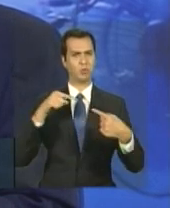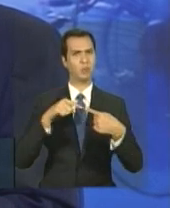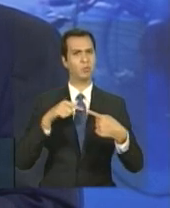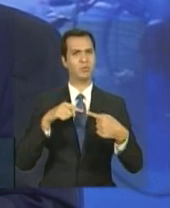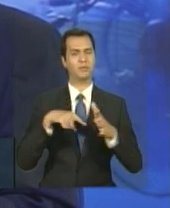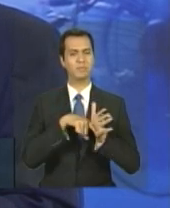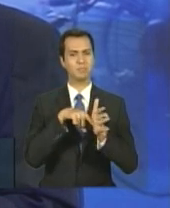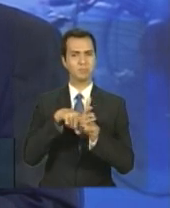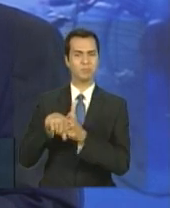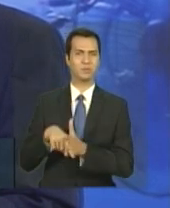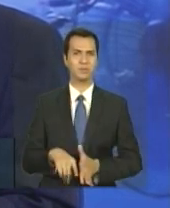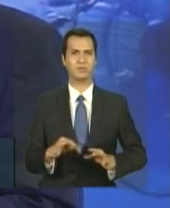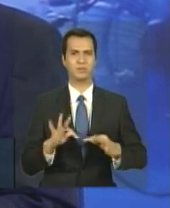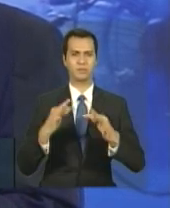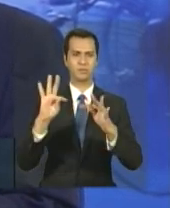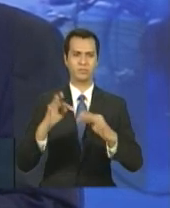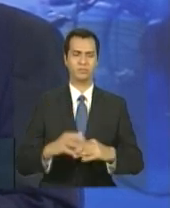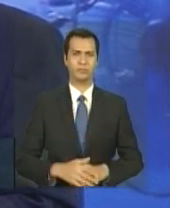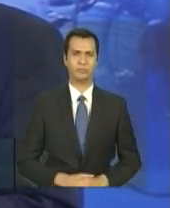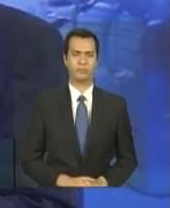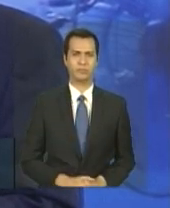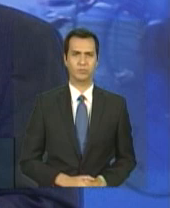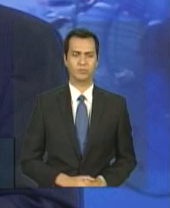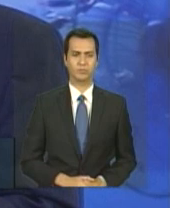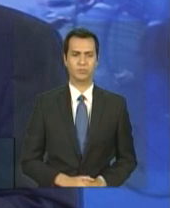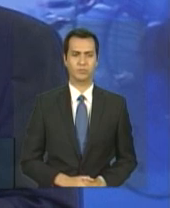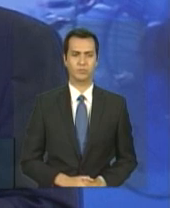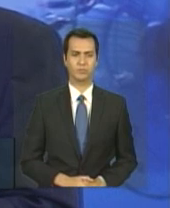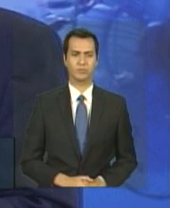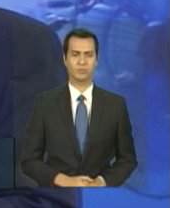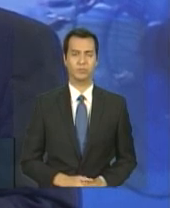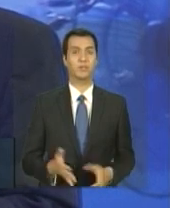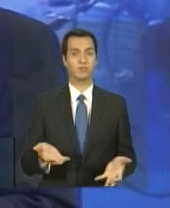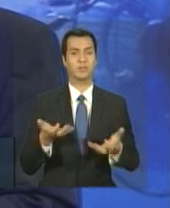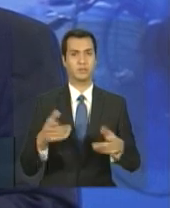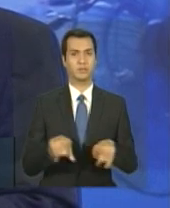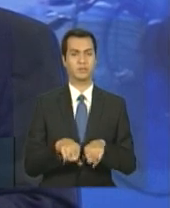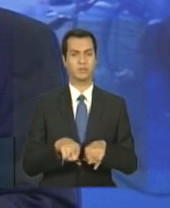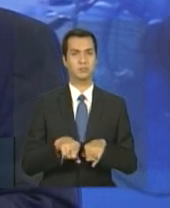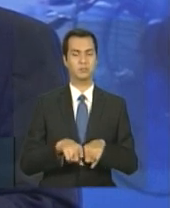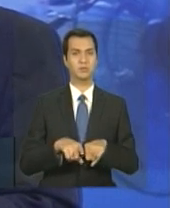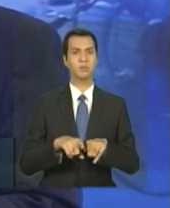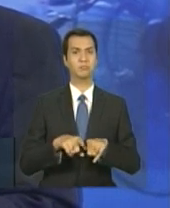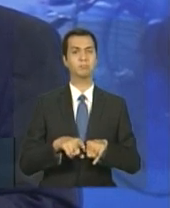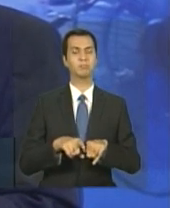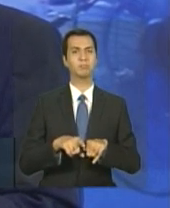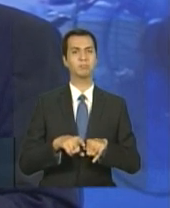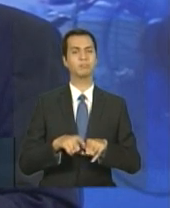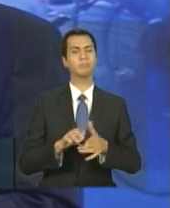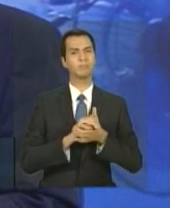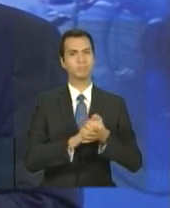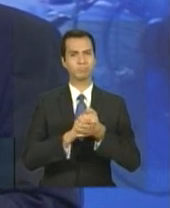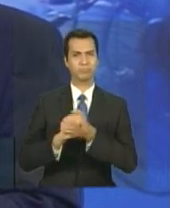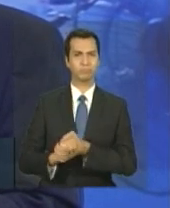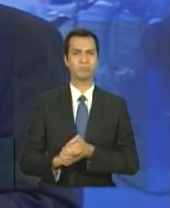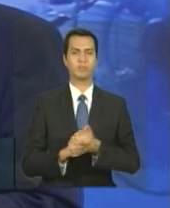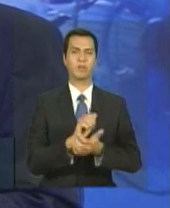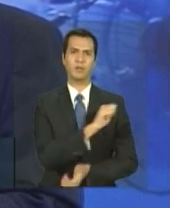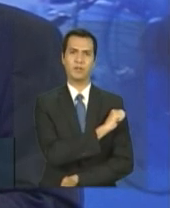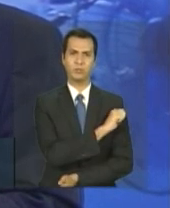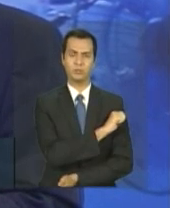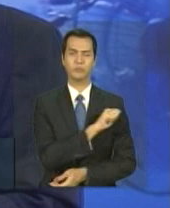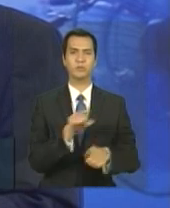da pesquisa tecnológica. Quero fazer um reconhecimento especial aos alunos, professores